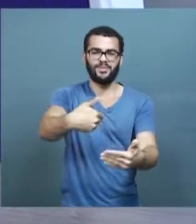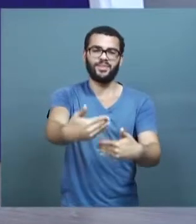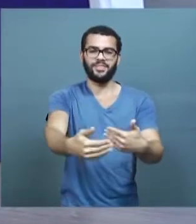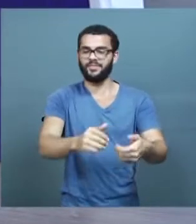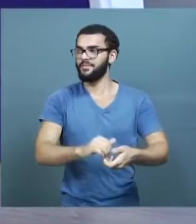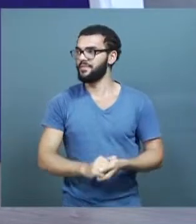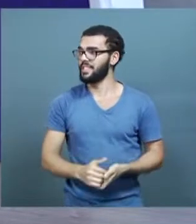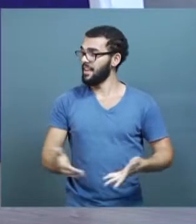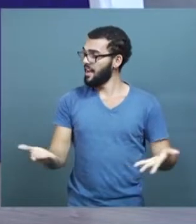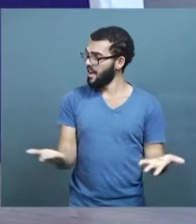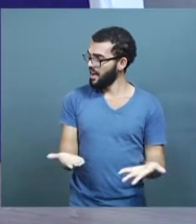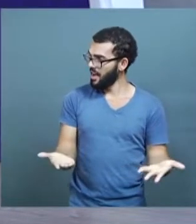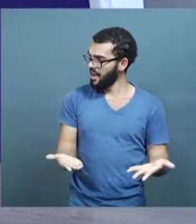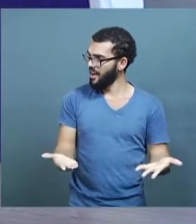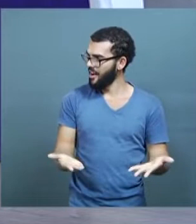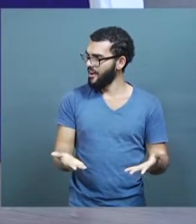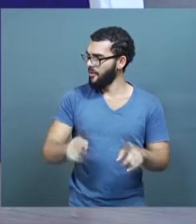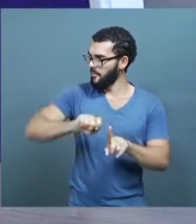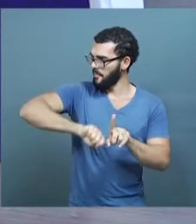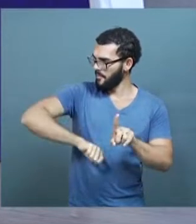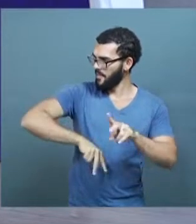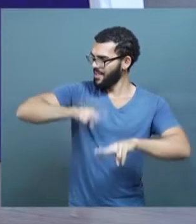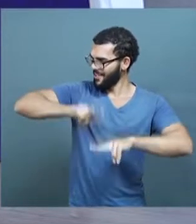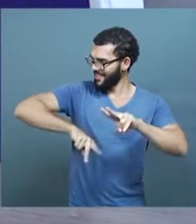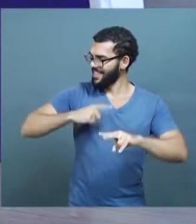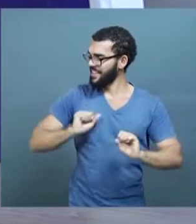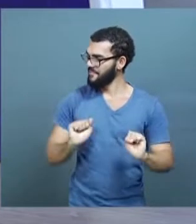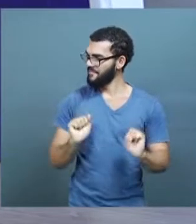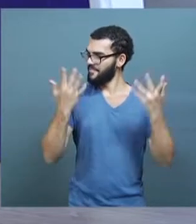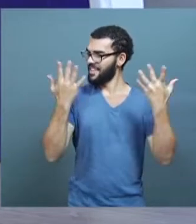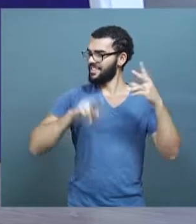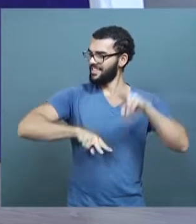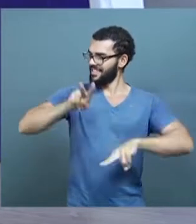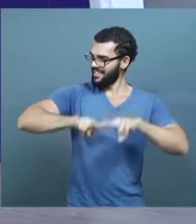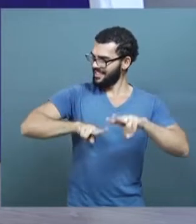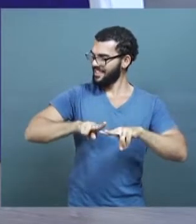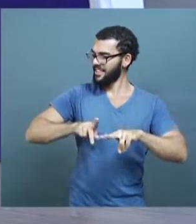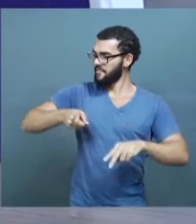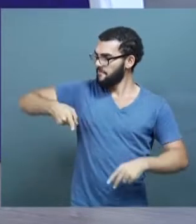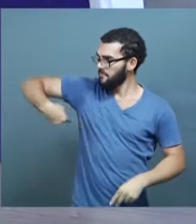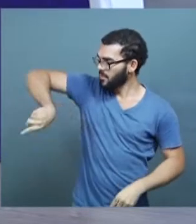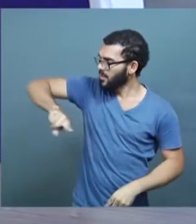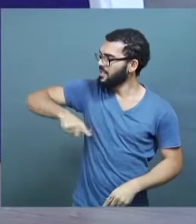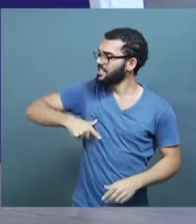as festas juninas, né? Também uma ação grandiosa promovida pela ONG, Ação Moradia.